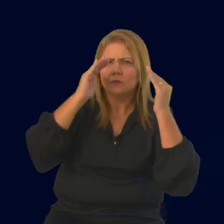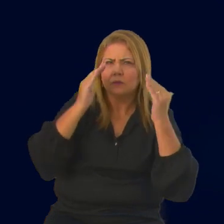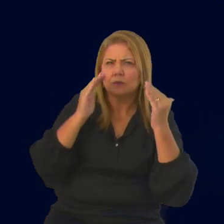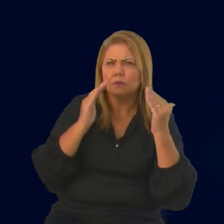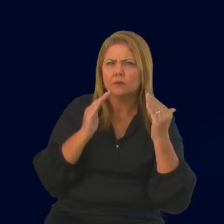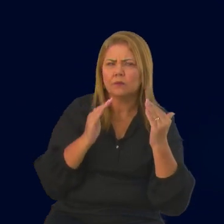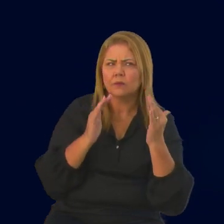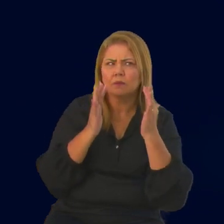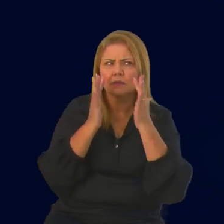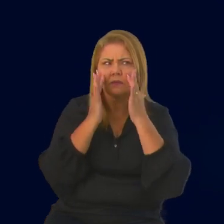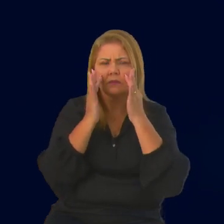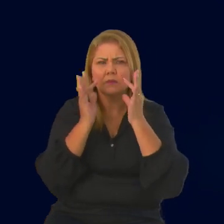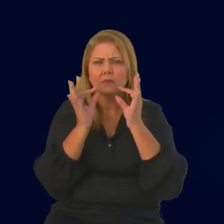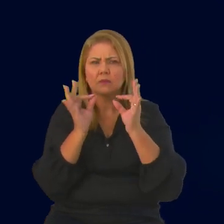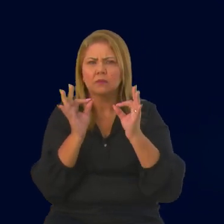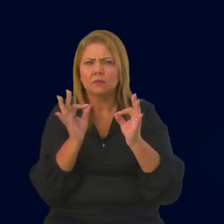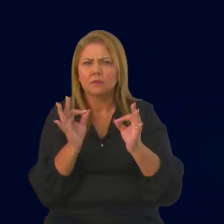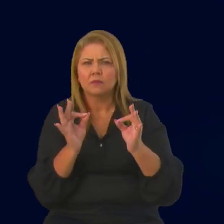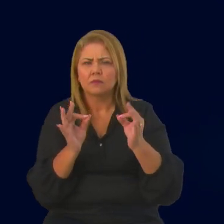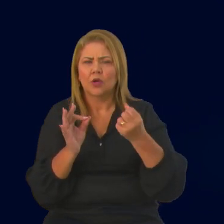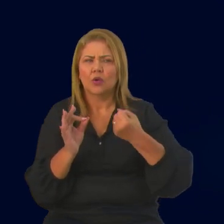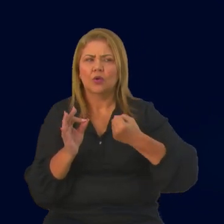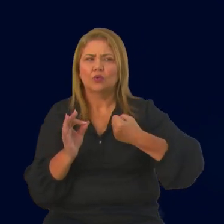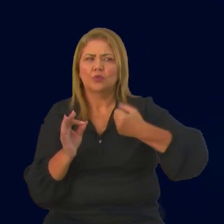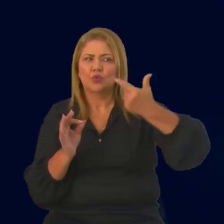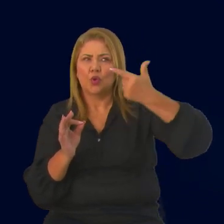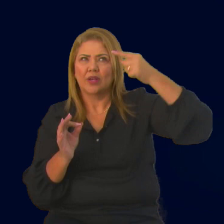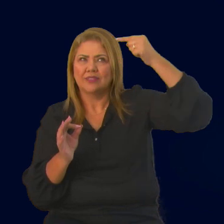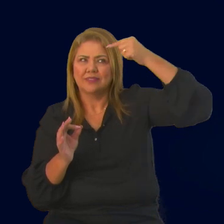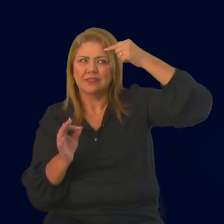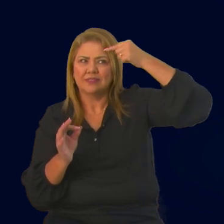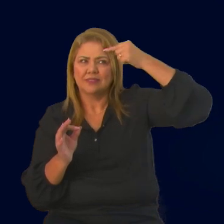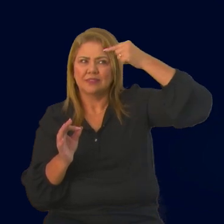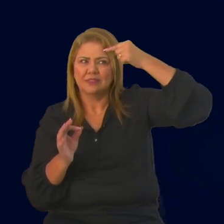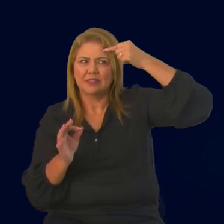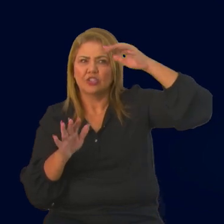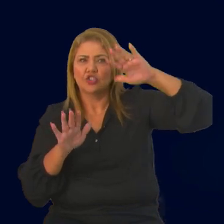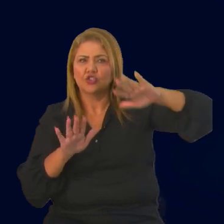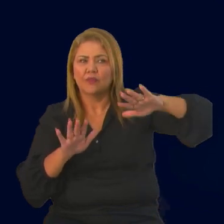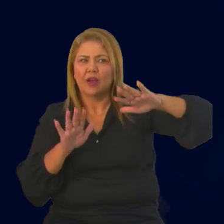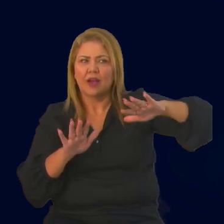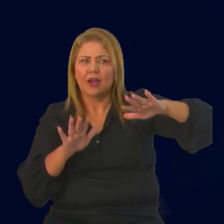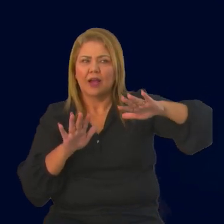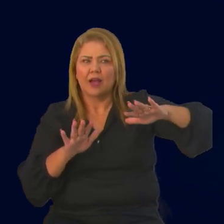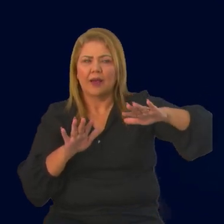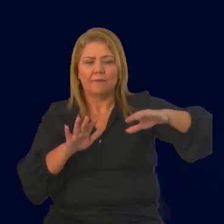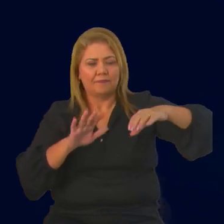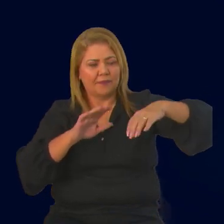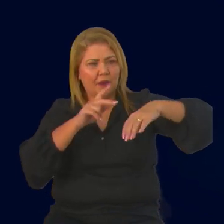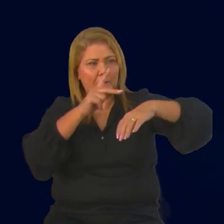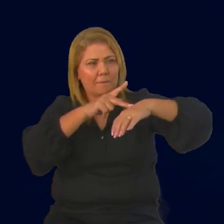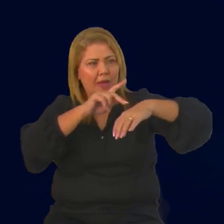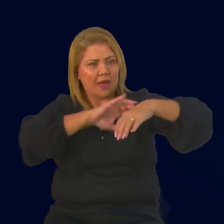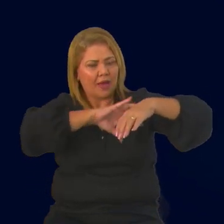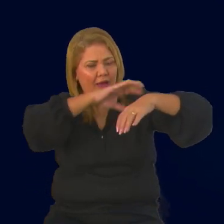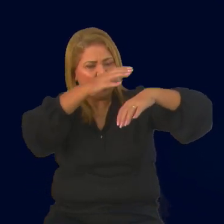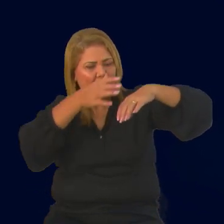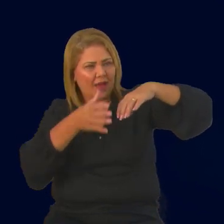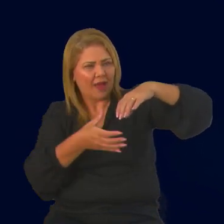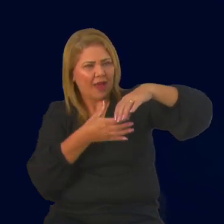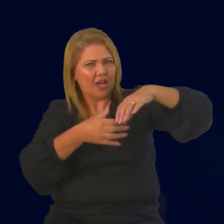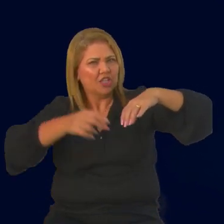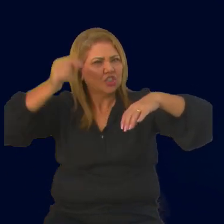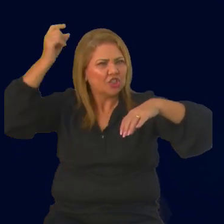muita atenção. Por isso que ele é muito mais lento. Então, o sistema 1, na época das cavernas, nos fez chegarmos até